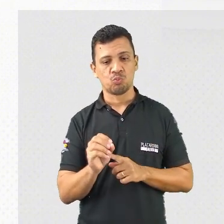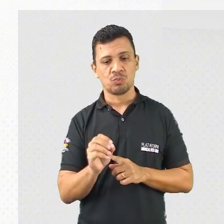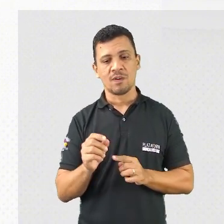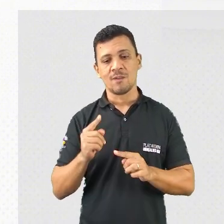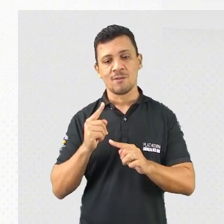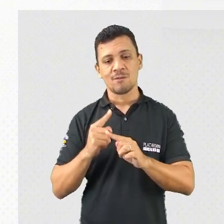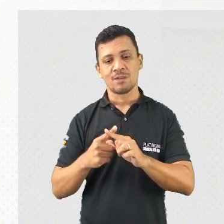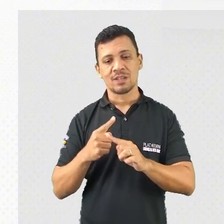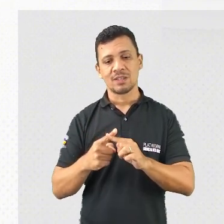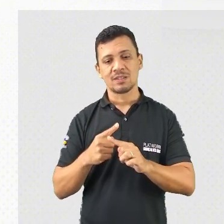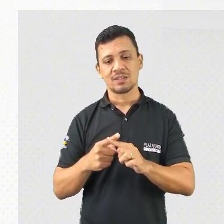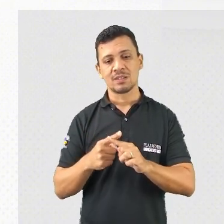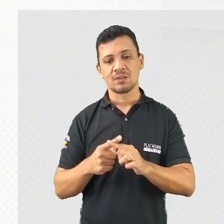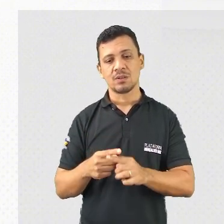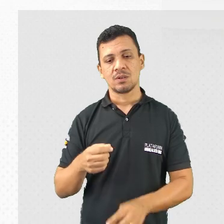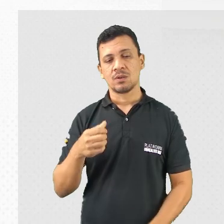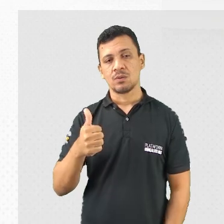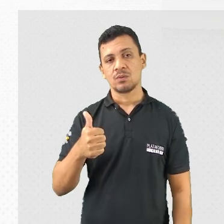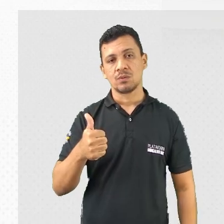vezes